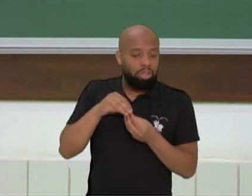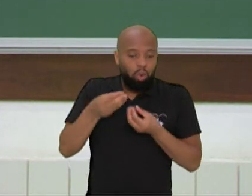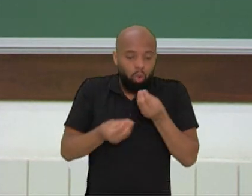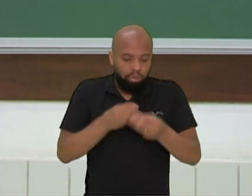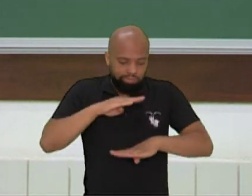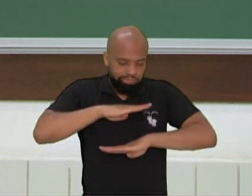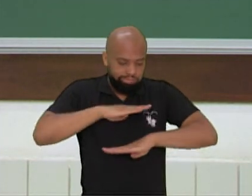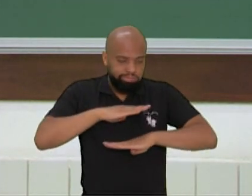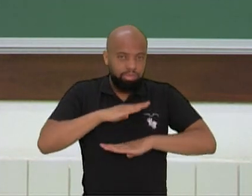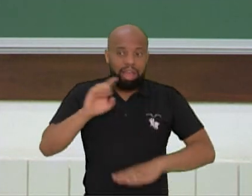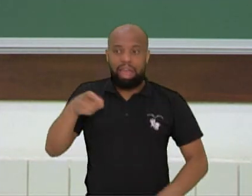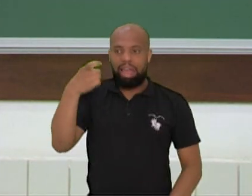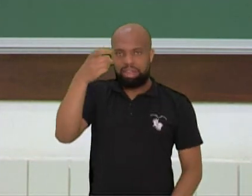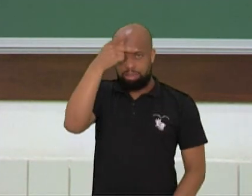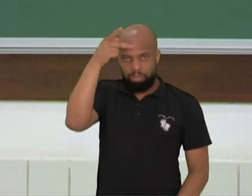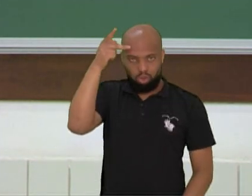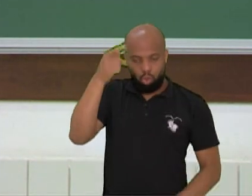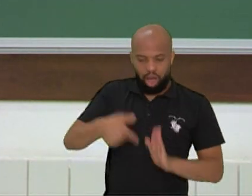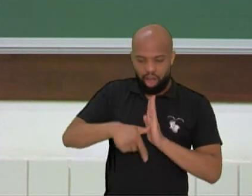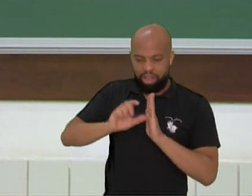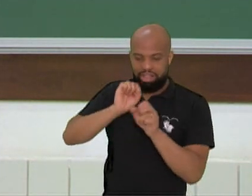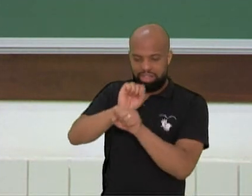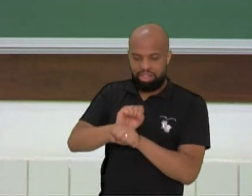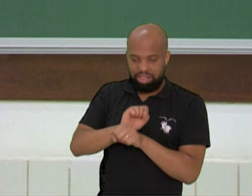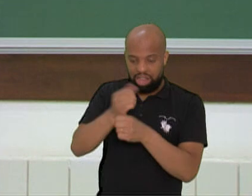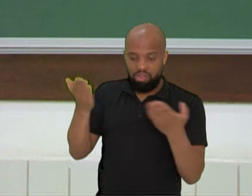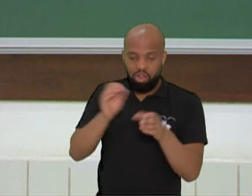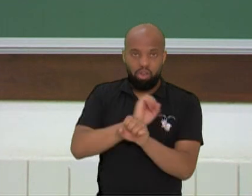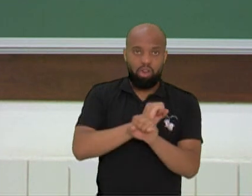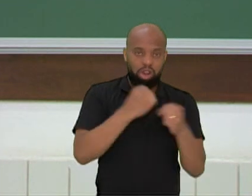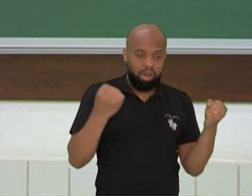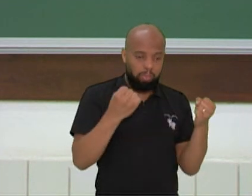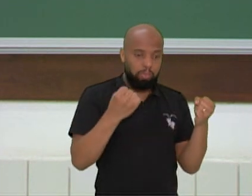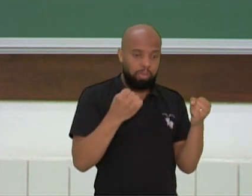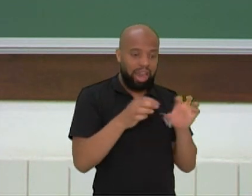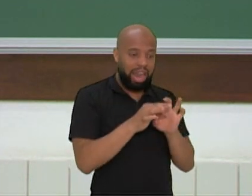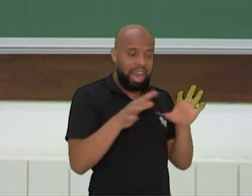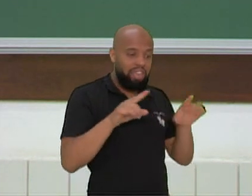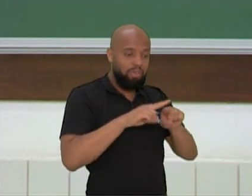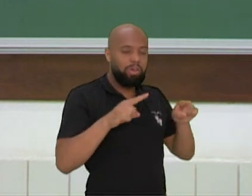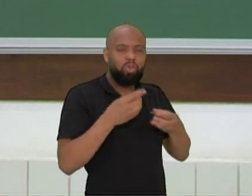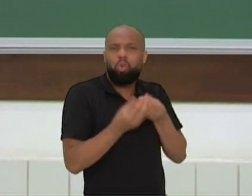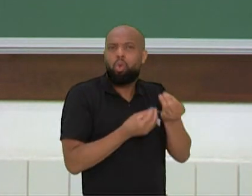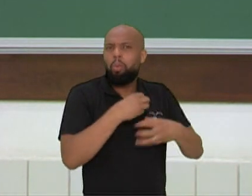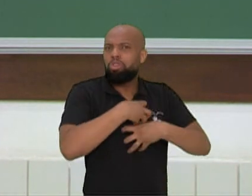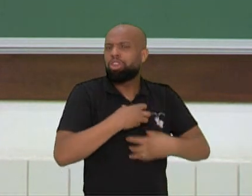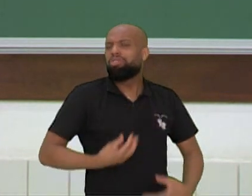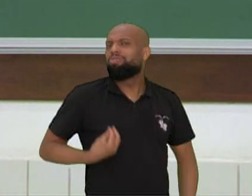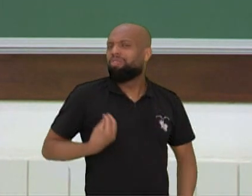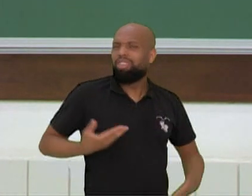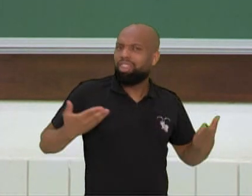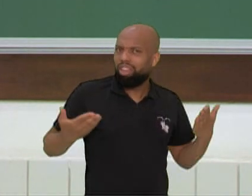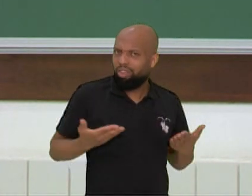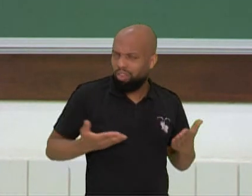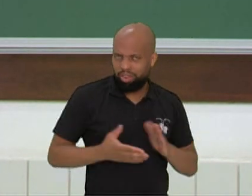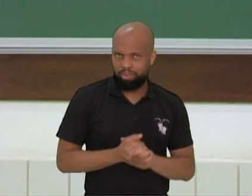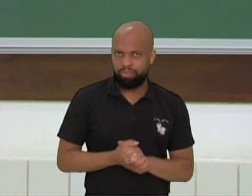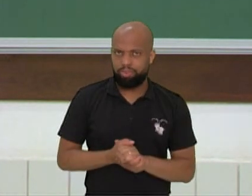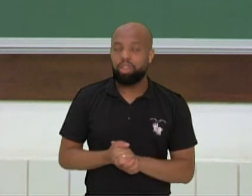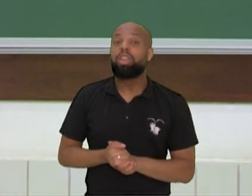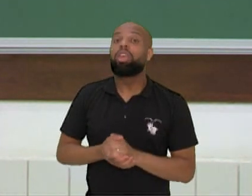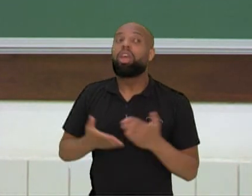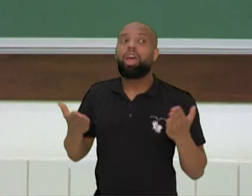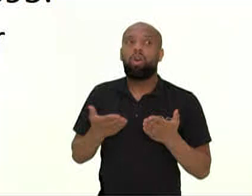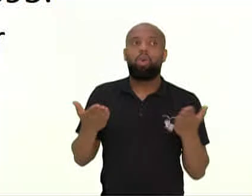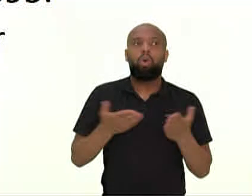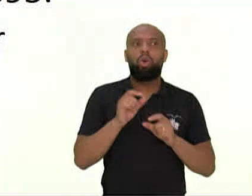esses ex-cativos ficaram após a abolição da escravidão. Vamos para o nosso probleminha da aula